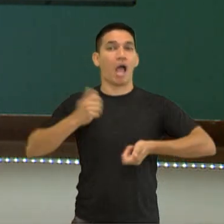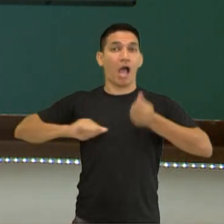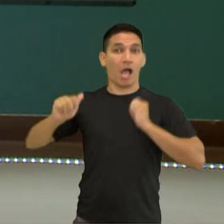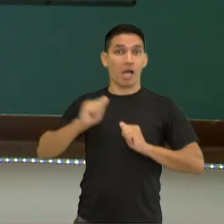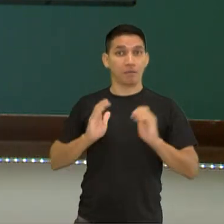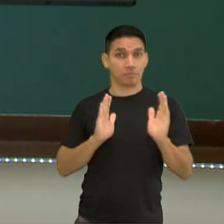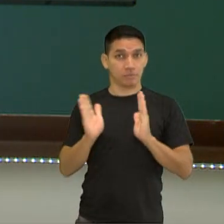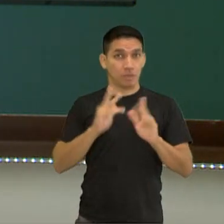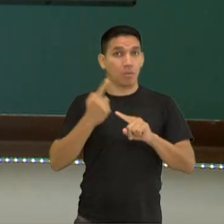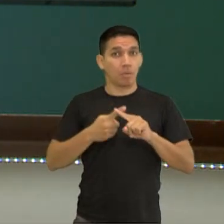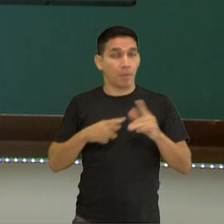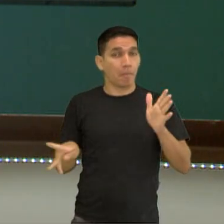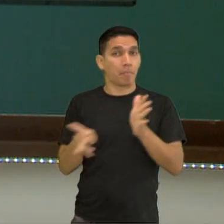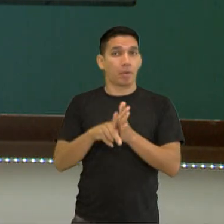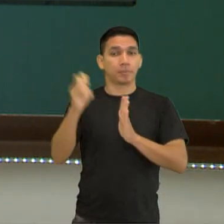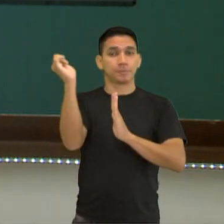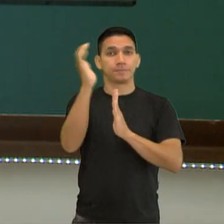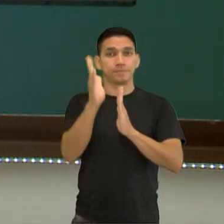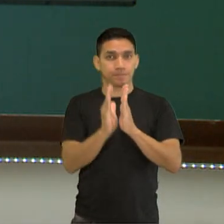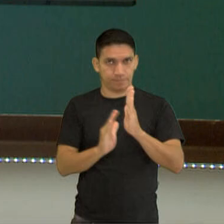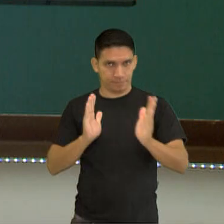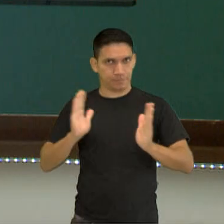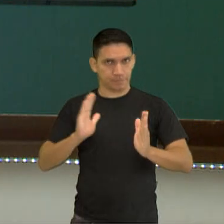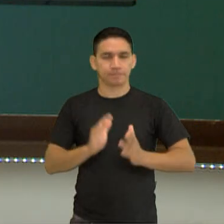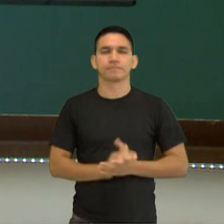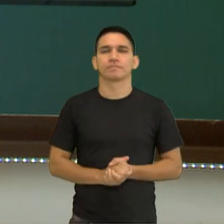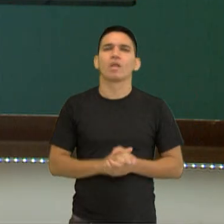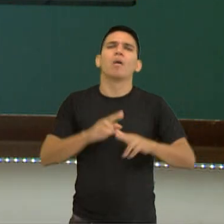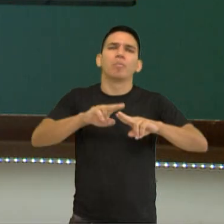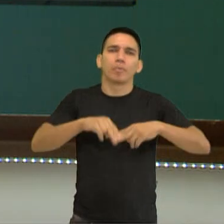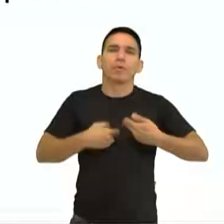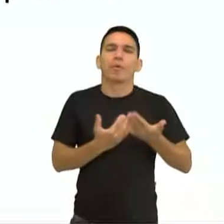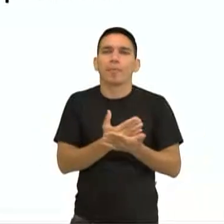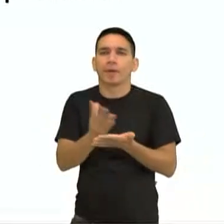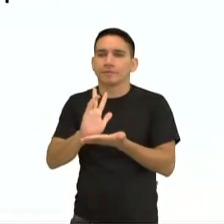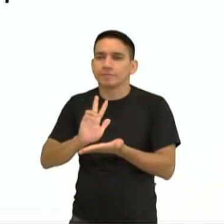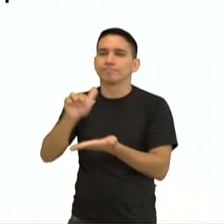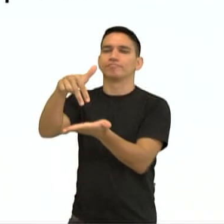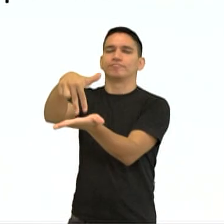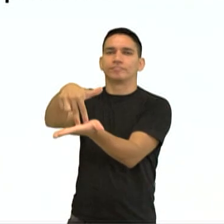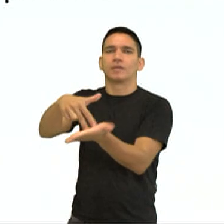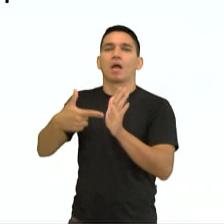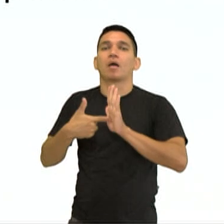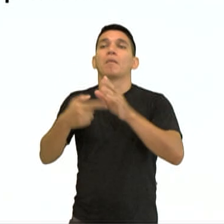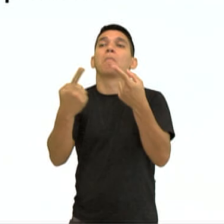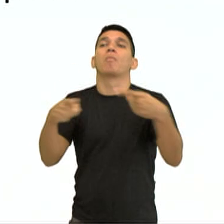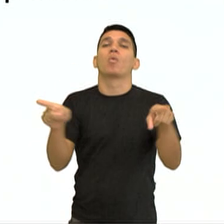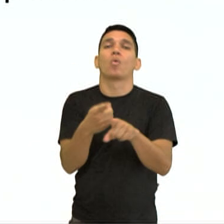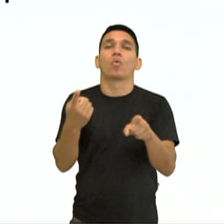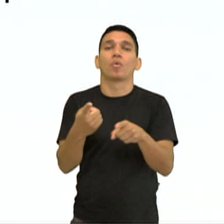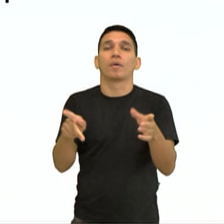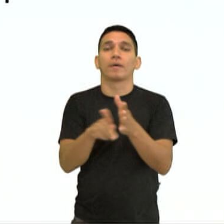se tratar do barroco, né? Com o tempo passou a ser uma apresentação musical realizada em igrejas e em salas de concerto, né? Temos